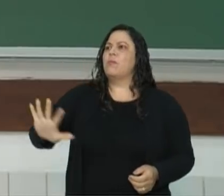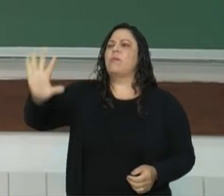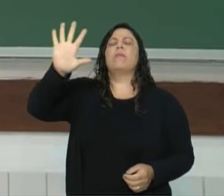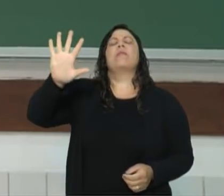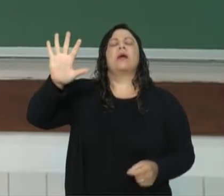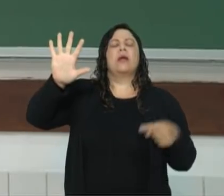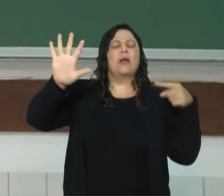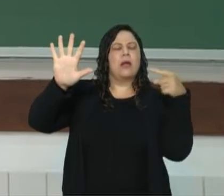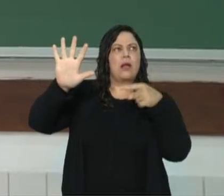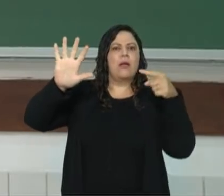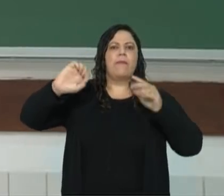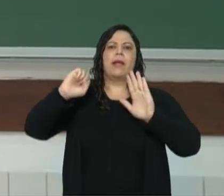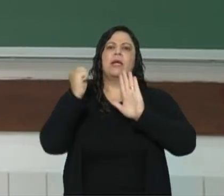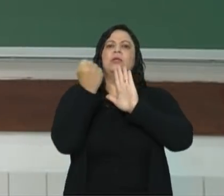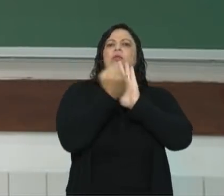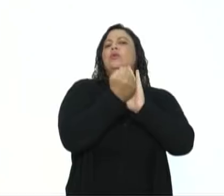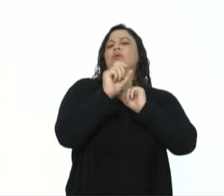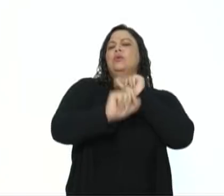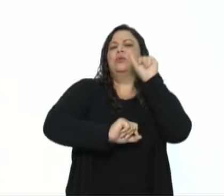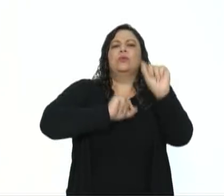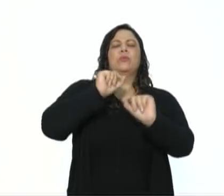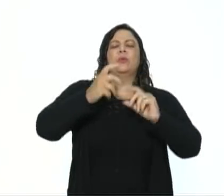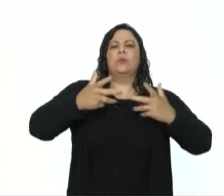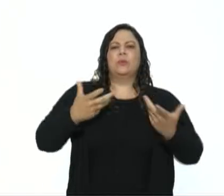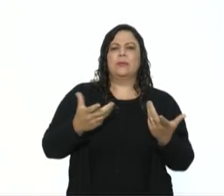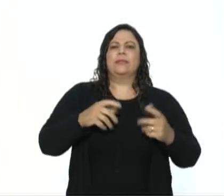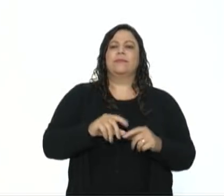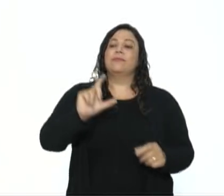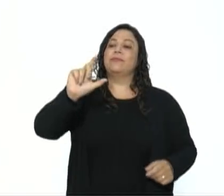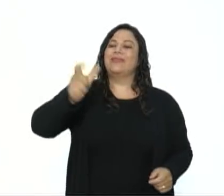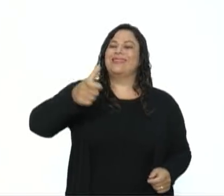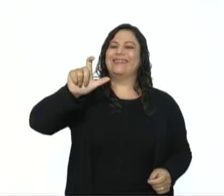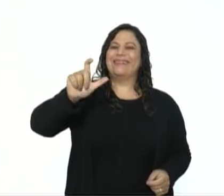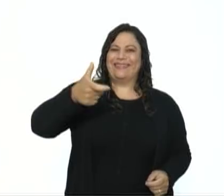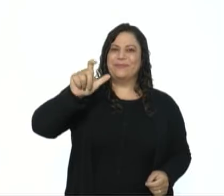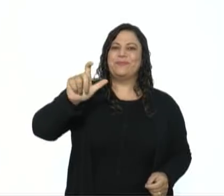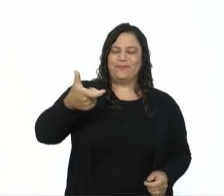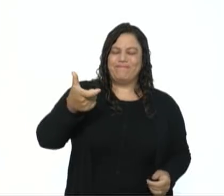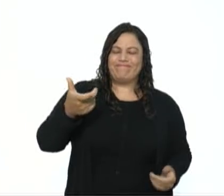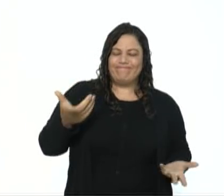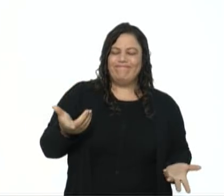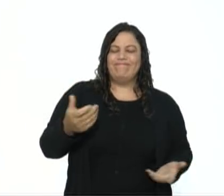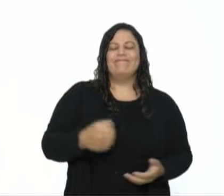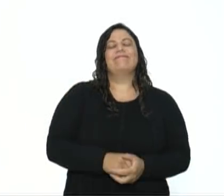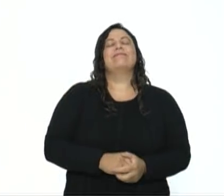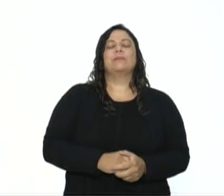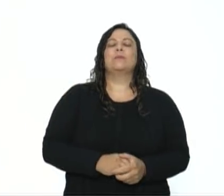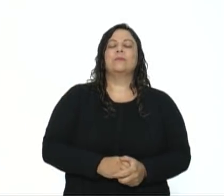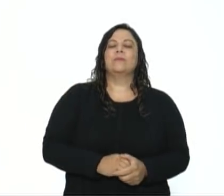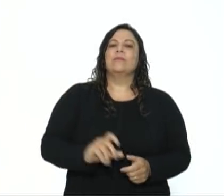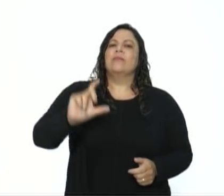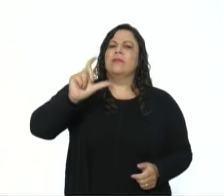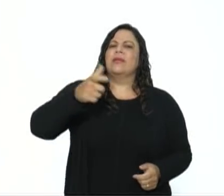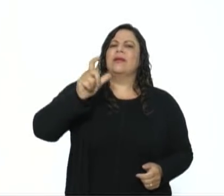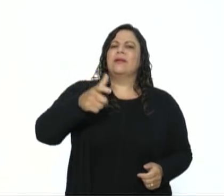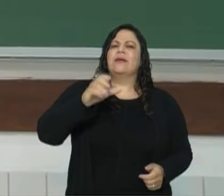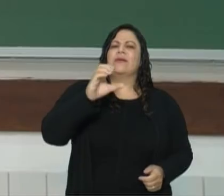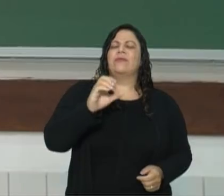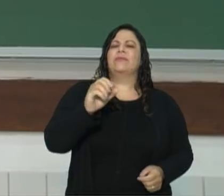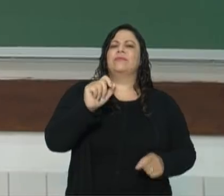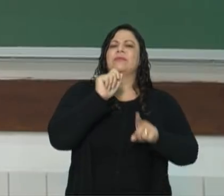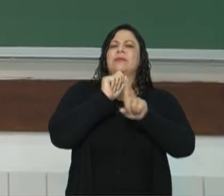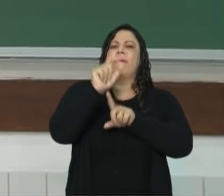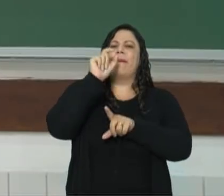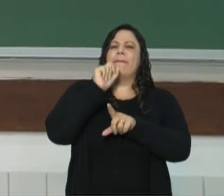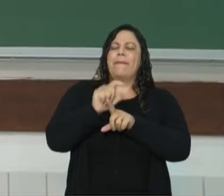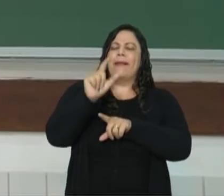que simboliza o quê? Um cartão de crédito. Você já ouviu falar, né? Então, a gente já conhece o cartão de crédito,